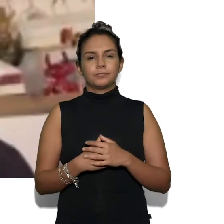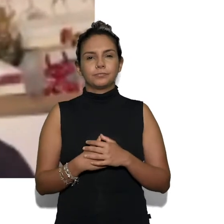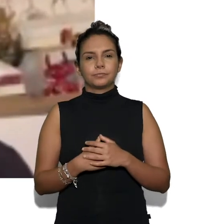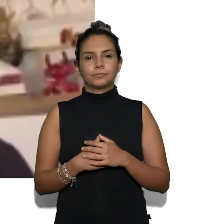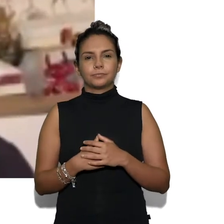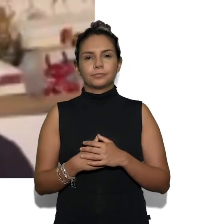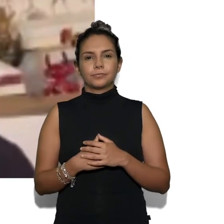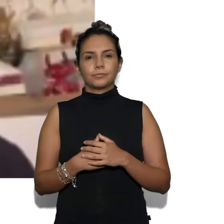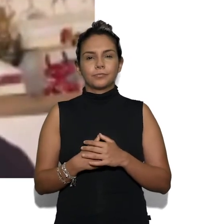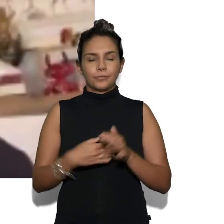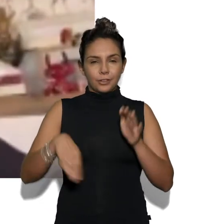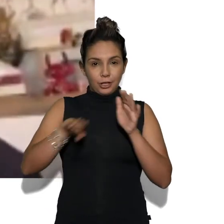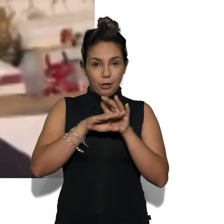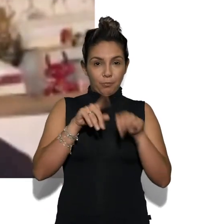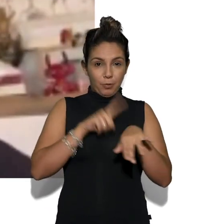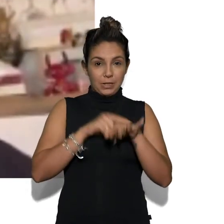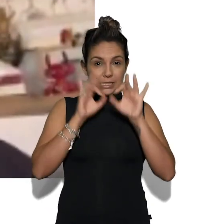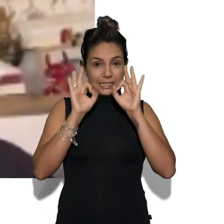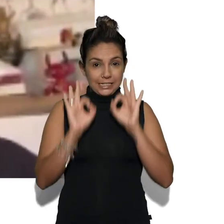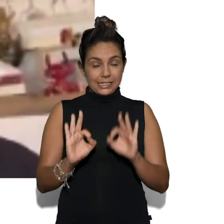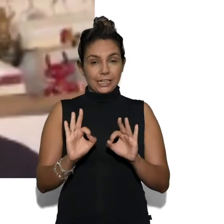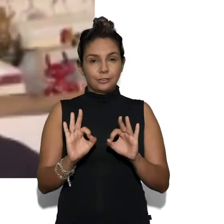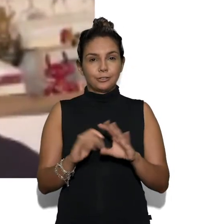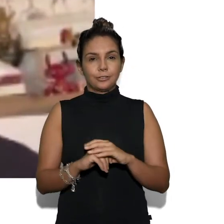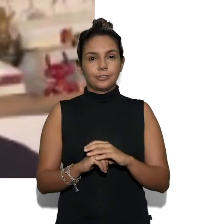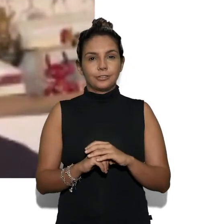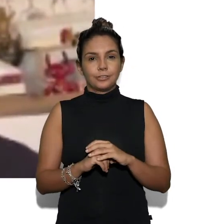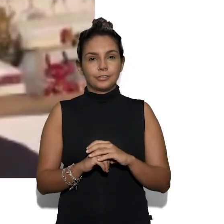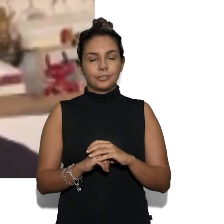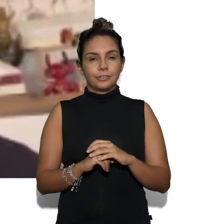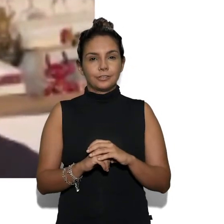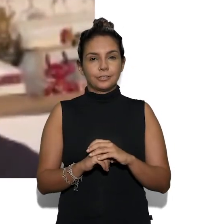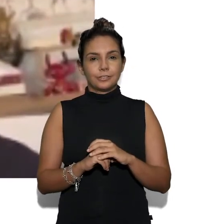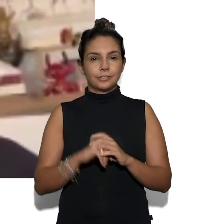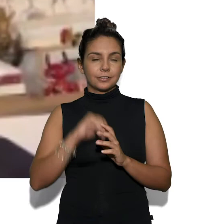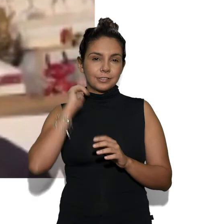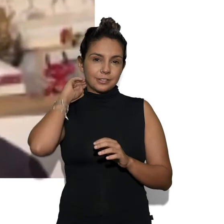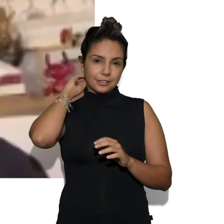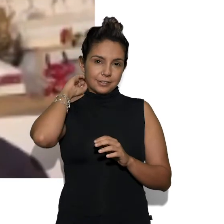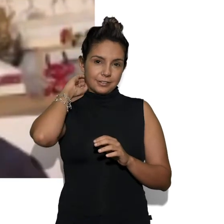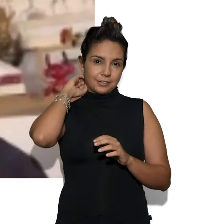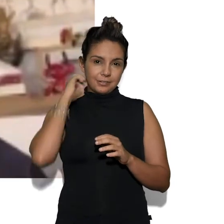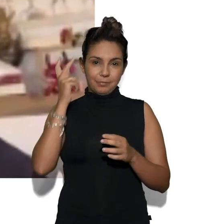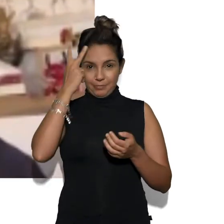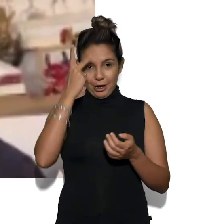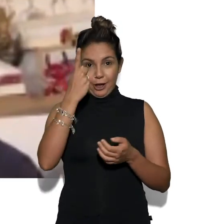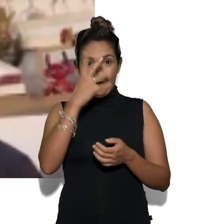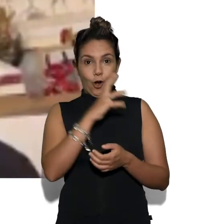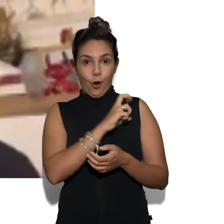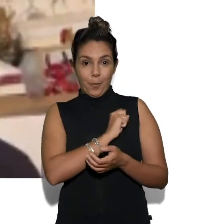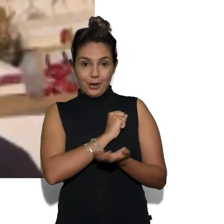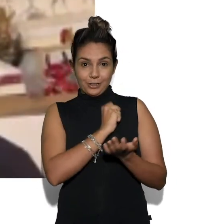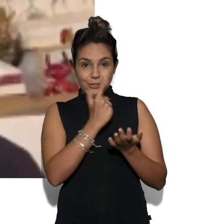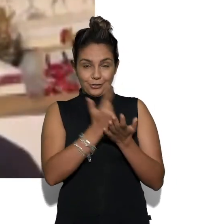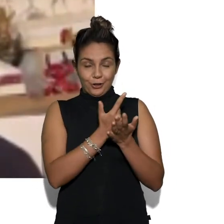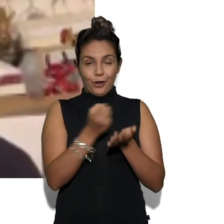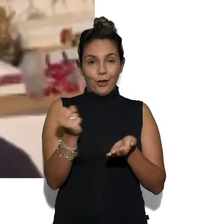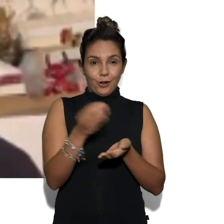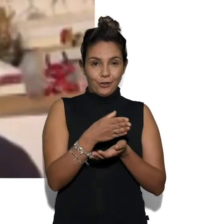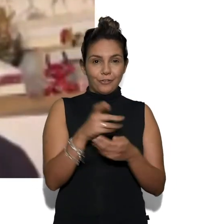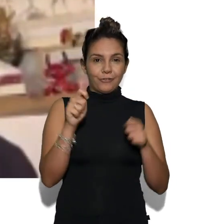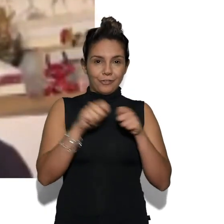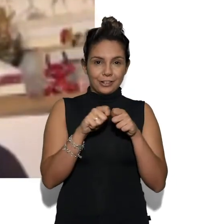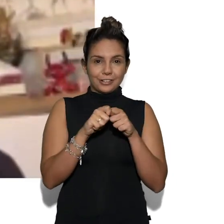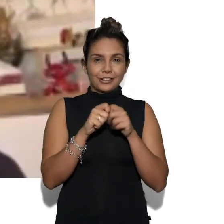de que quando chegar o momento certo para repegar no meu romance novo, eu